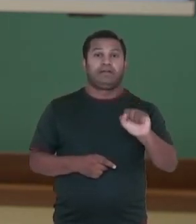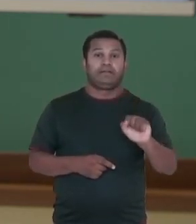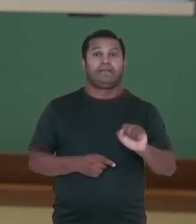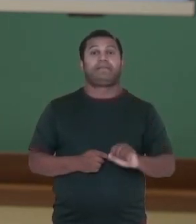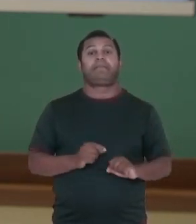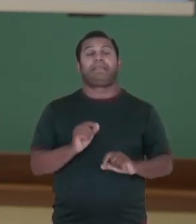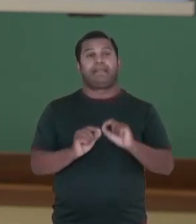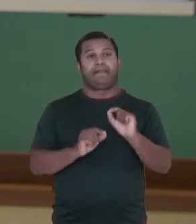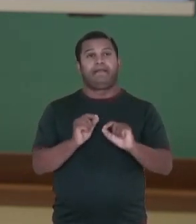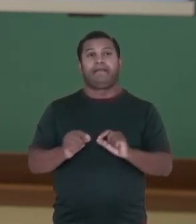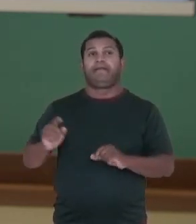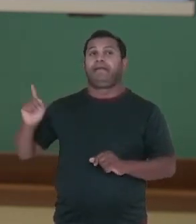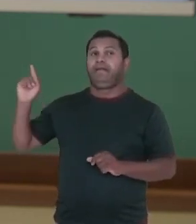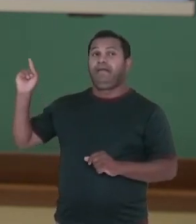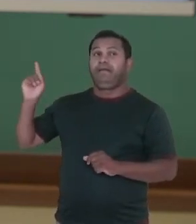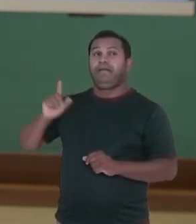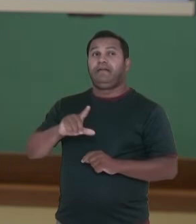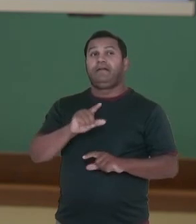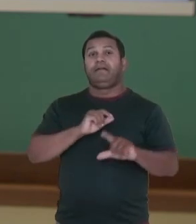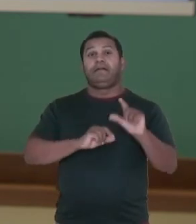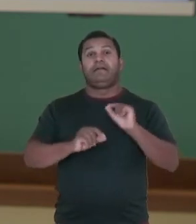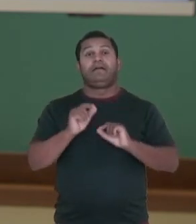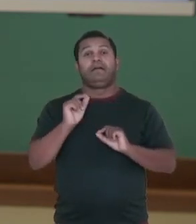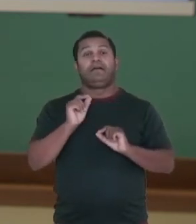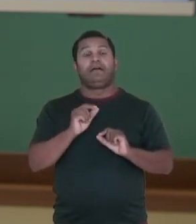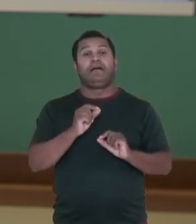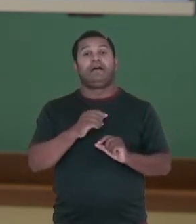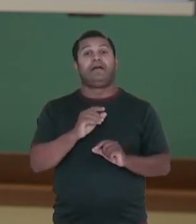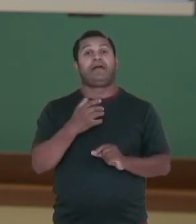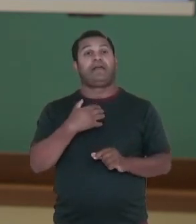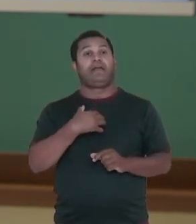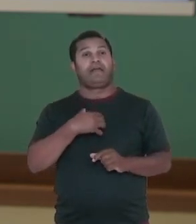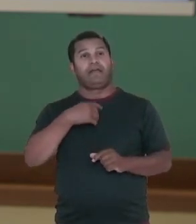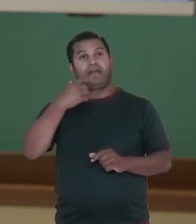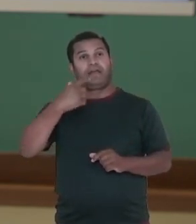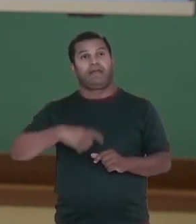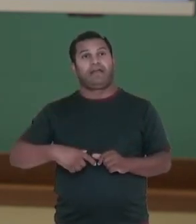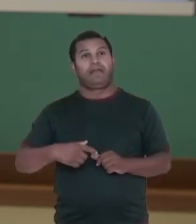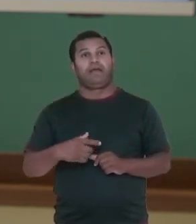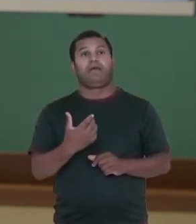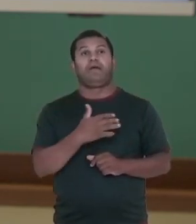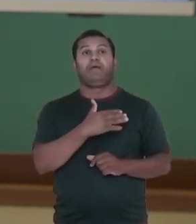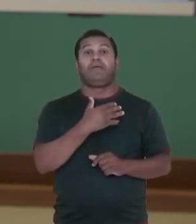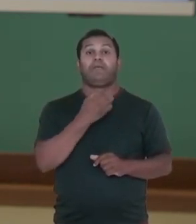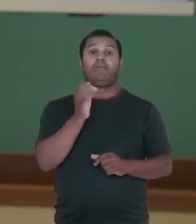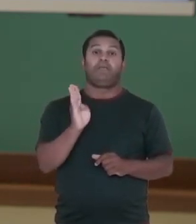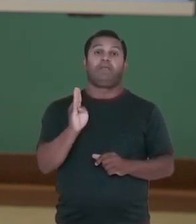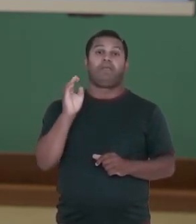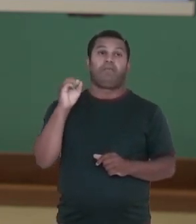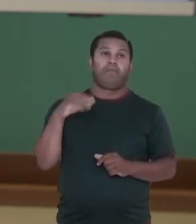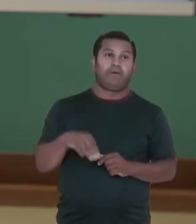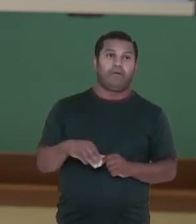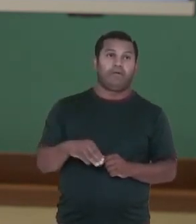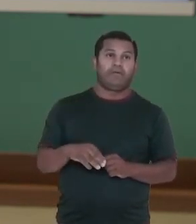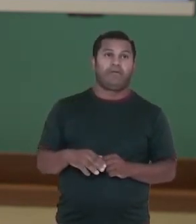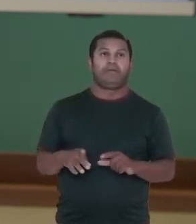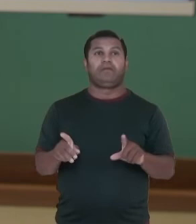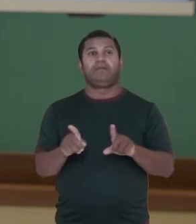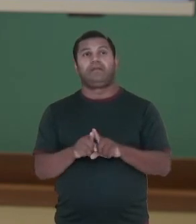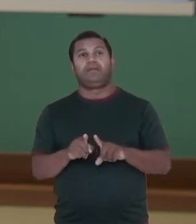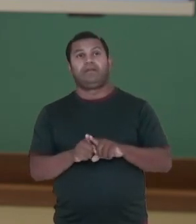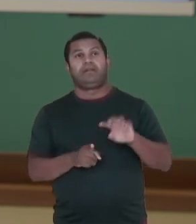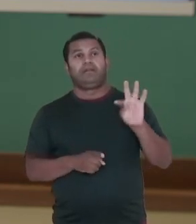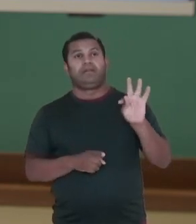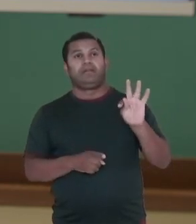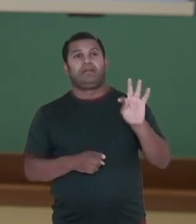Thanos morte. Então, a pessoa está em grande sofrimento, muitas dores e a família decide pela eutanásia. A